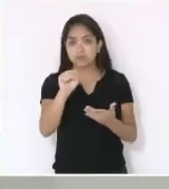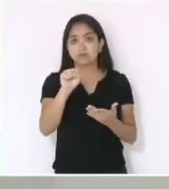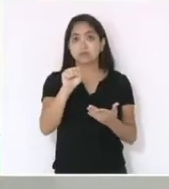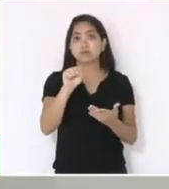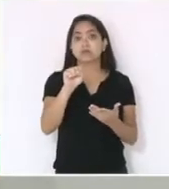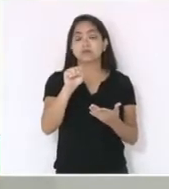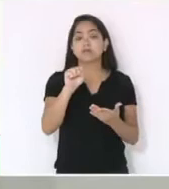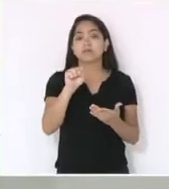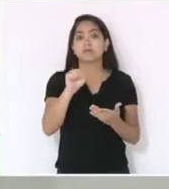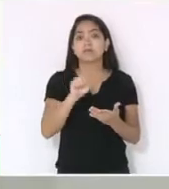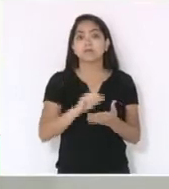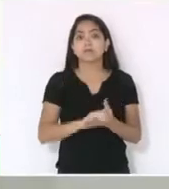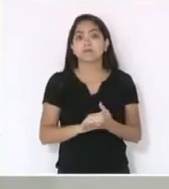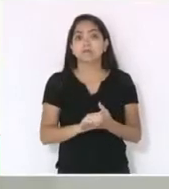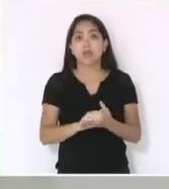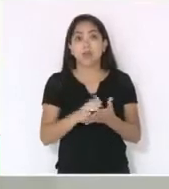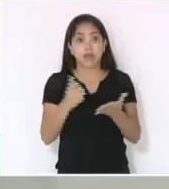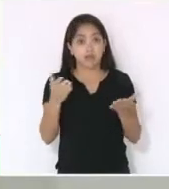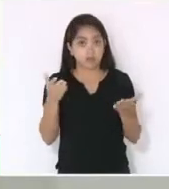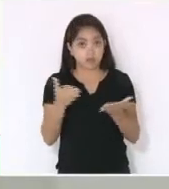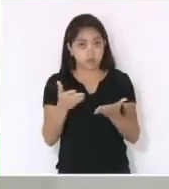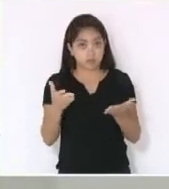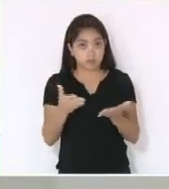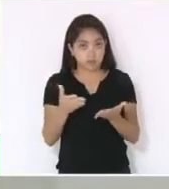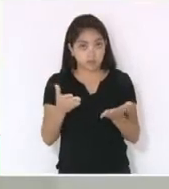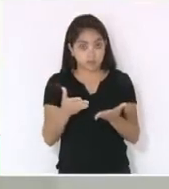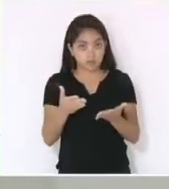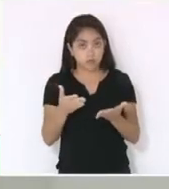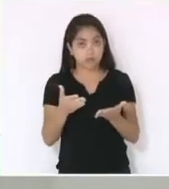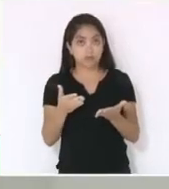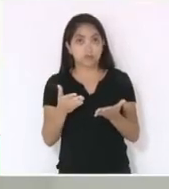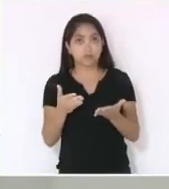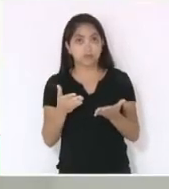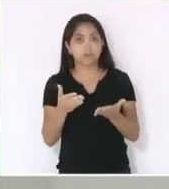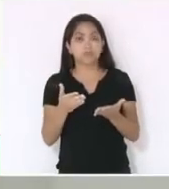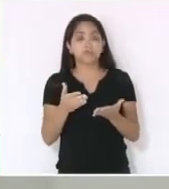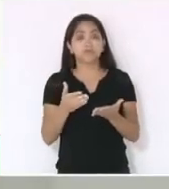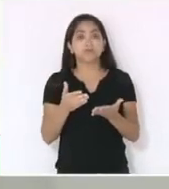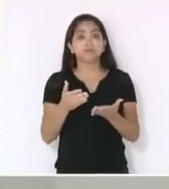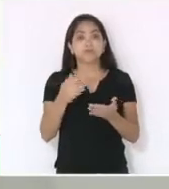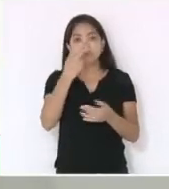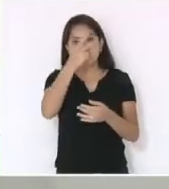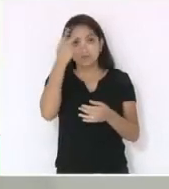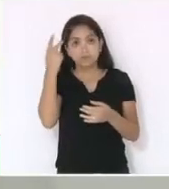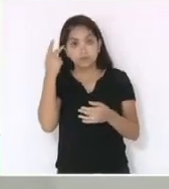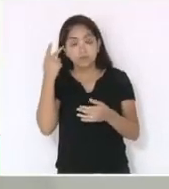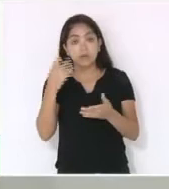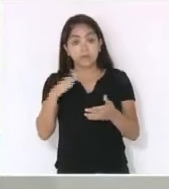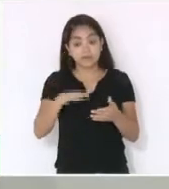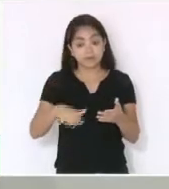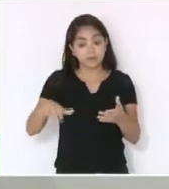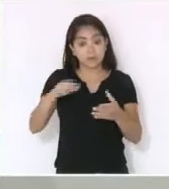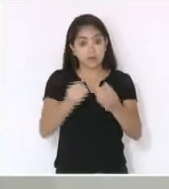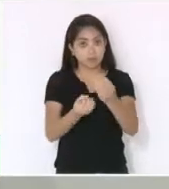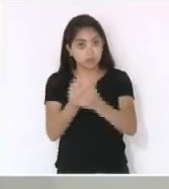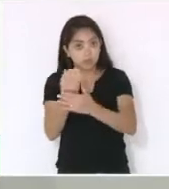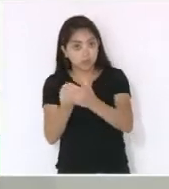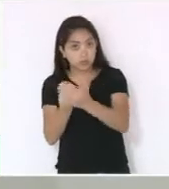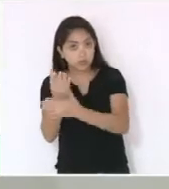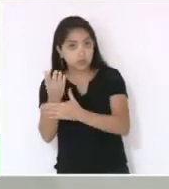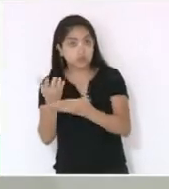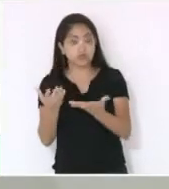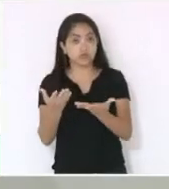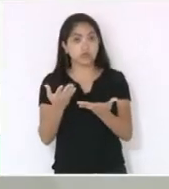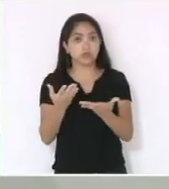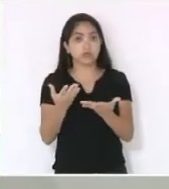ele tem agora, com exceção do consumidor final, mas assim na cadeia produtiva, para os prestadores